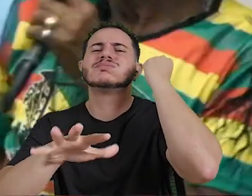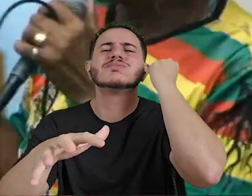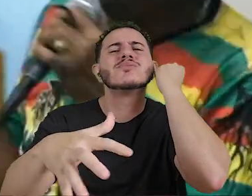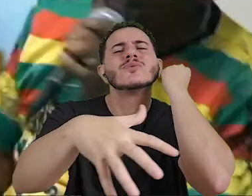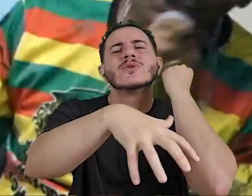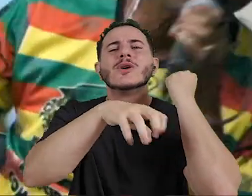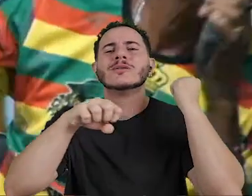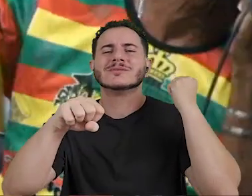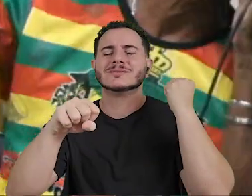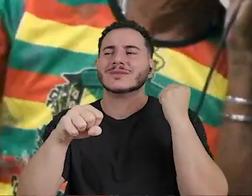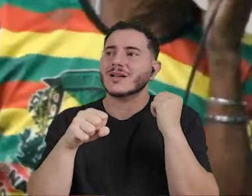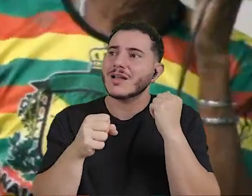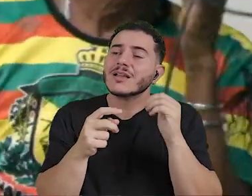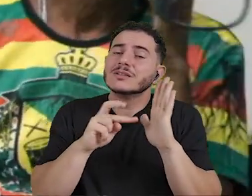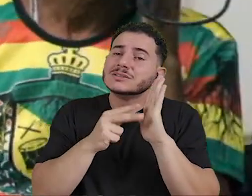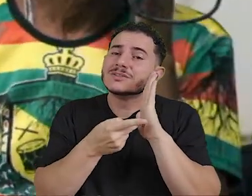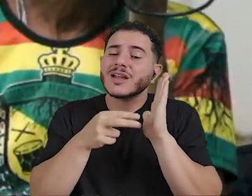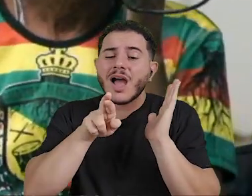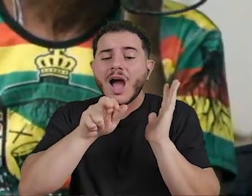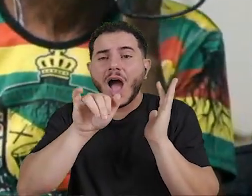Do Raízes.